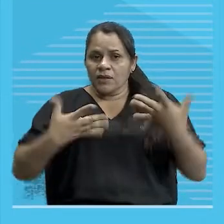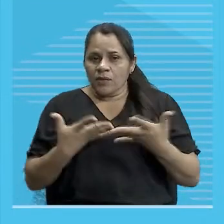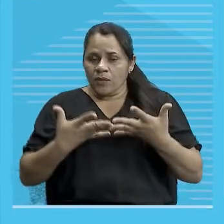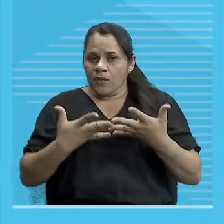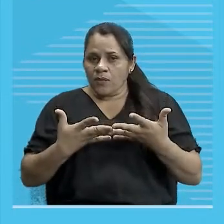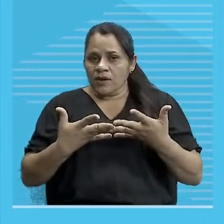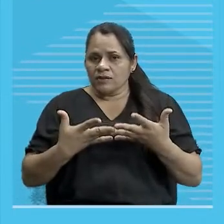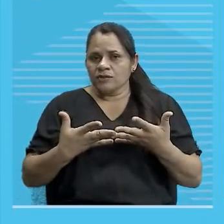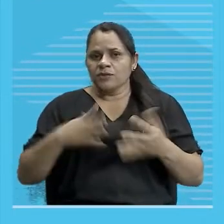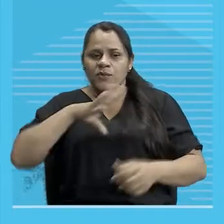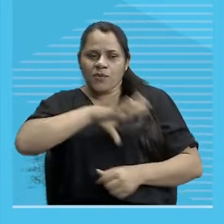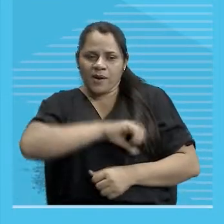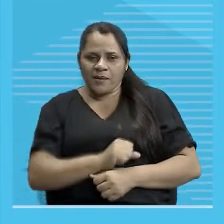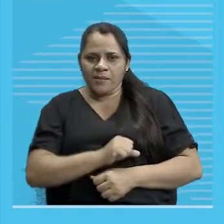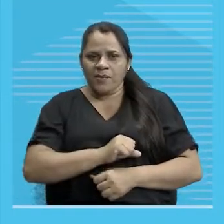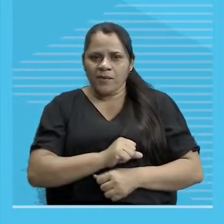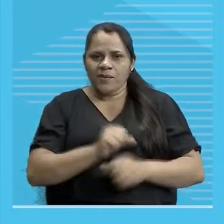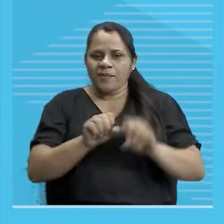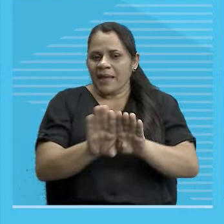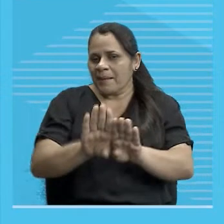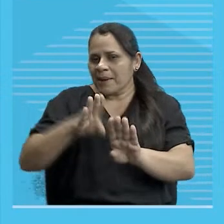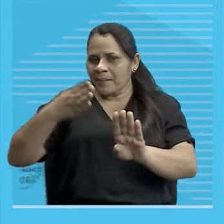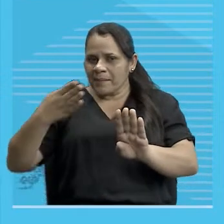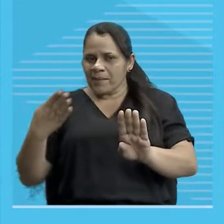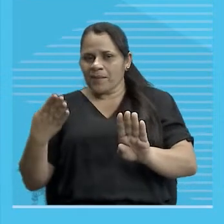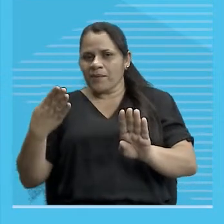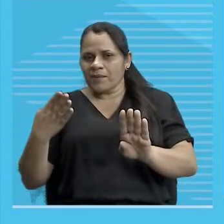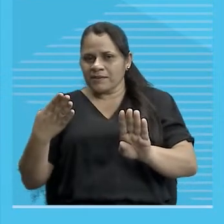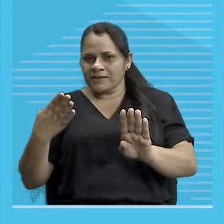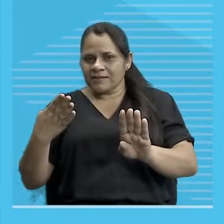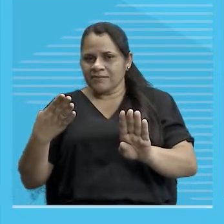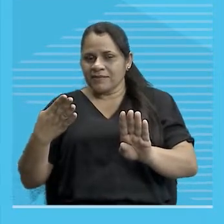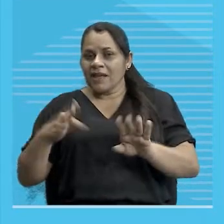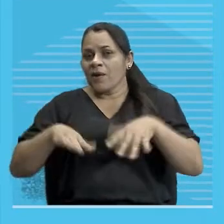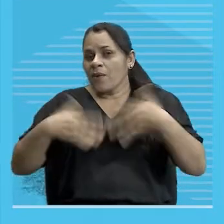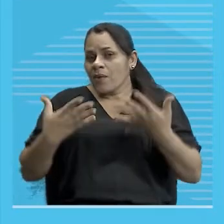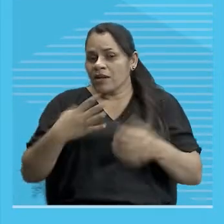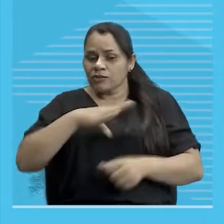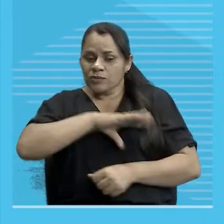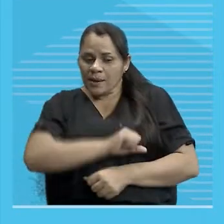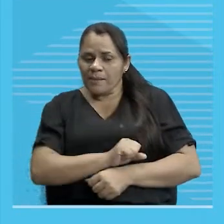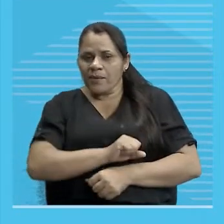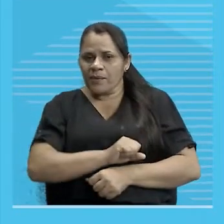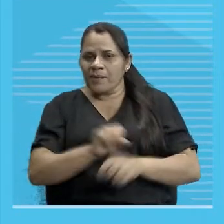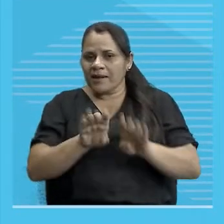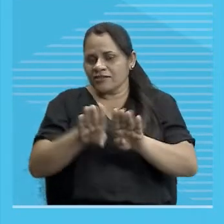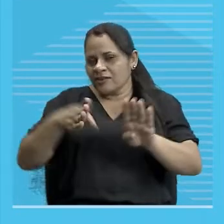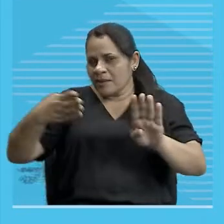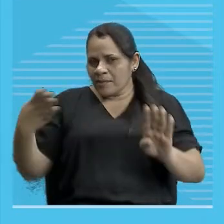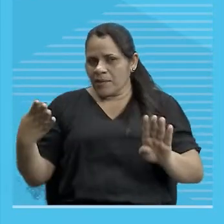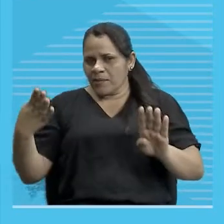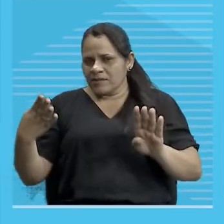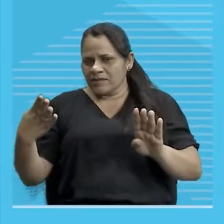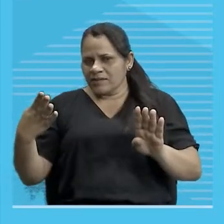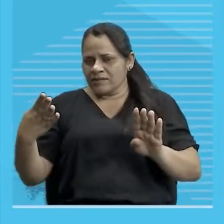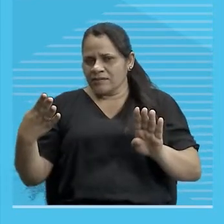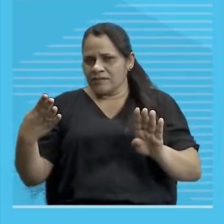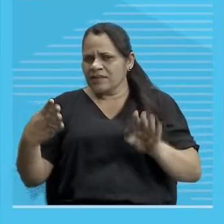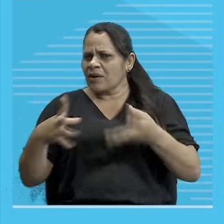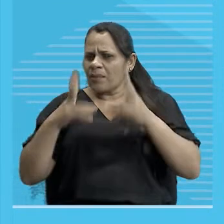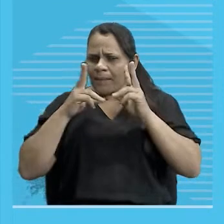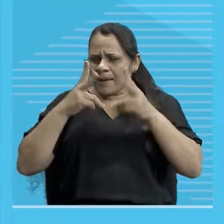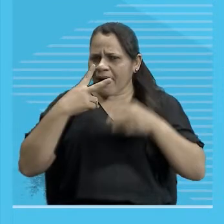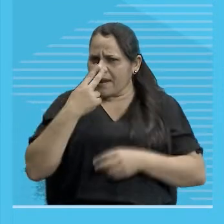à porta, tudo é festa. Quando o amor bate à porta, nada resta. Parece a mesma coisa,